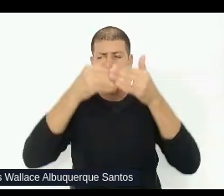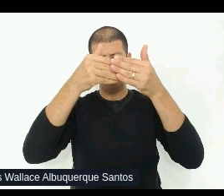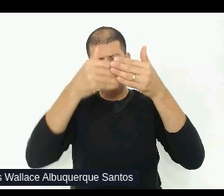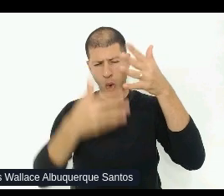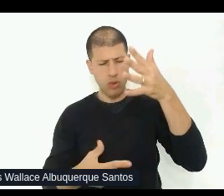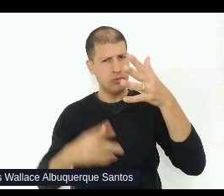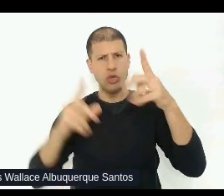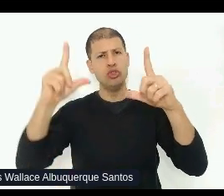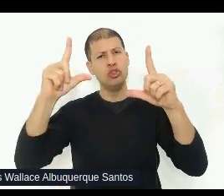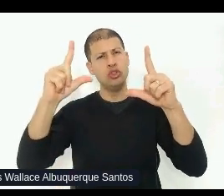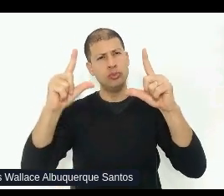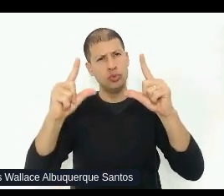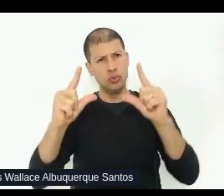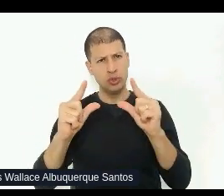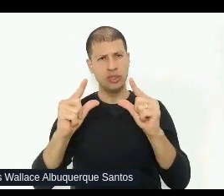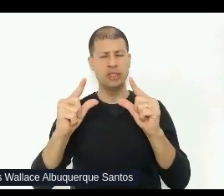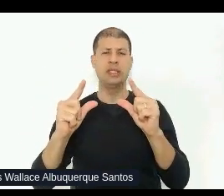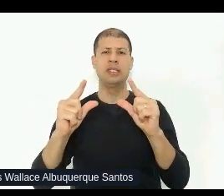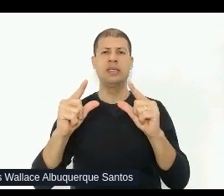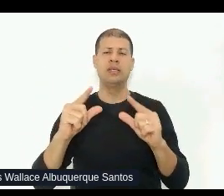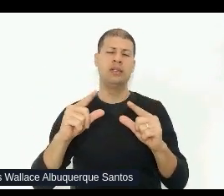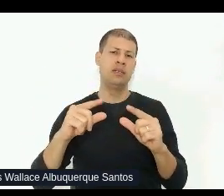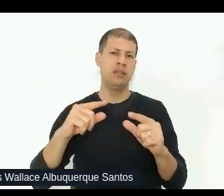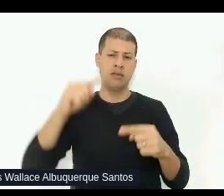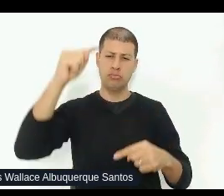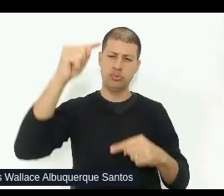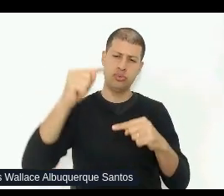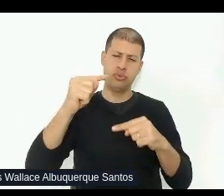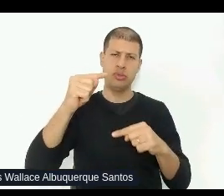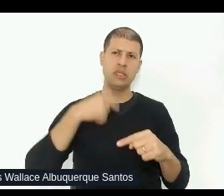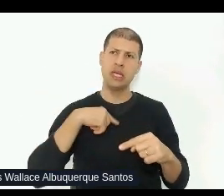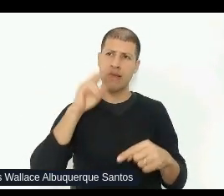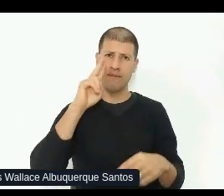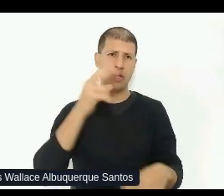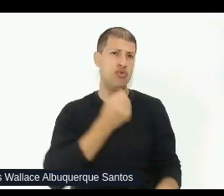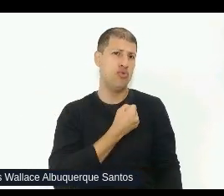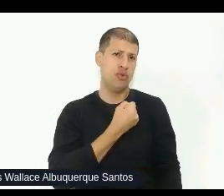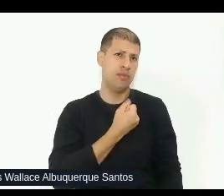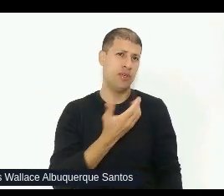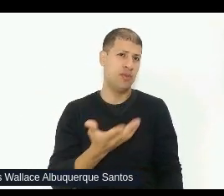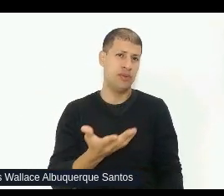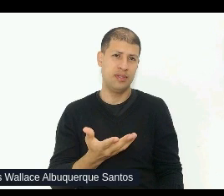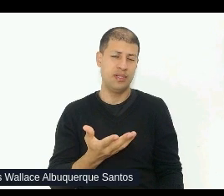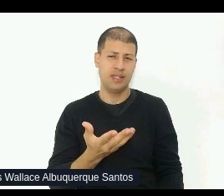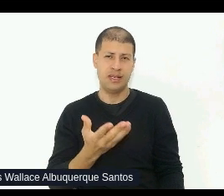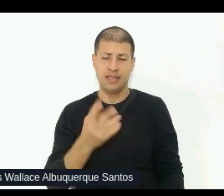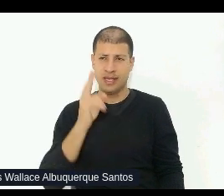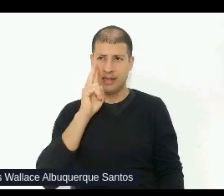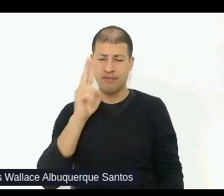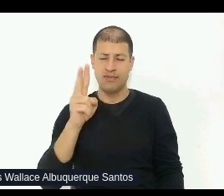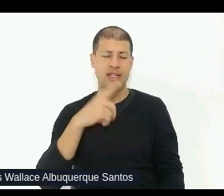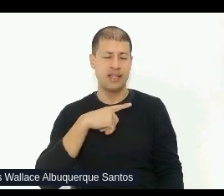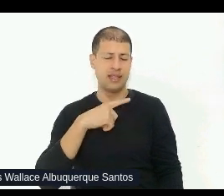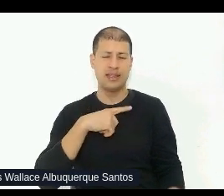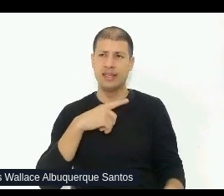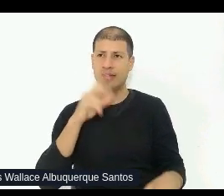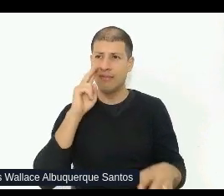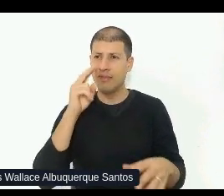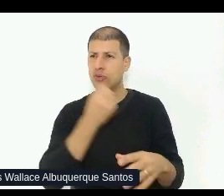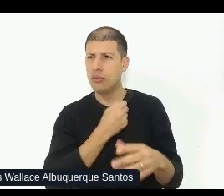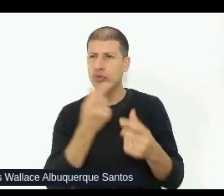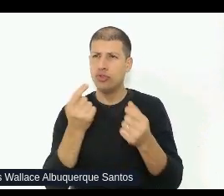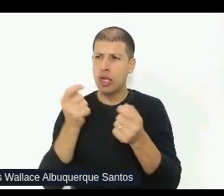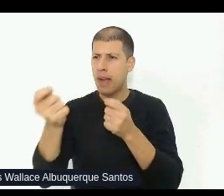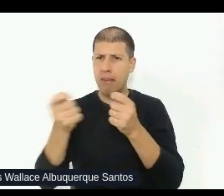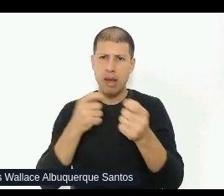normalmente você acessa aplicativo de banco, por exemplo, você não quer ler texto, você quer ver números, né, você quer ver se a tua conta está negativa, se você está com dinheiro, está